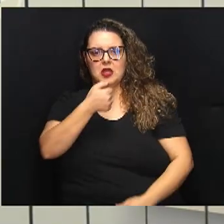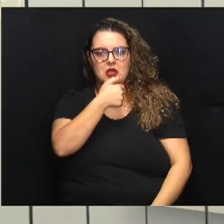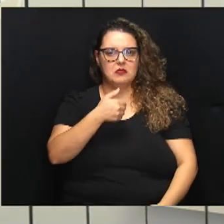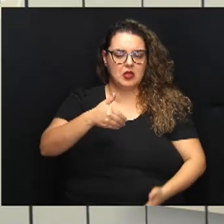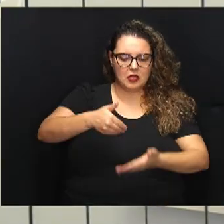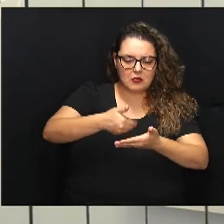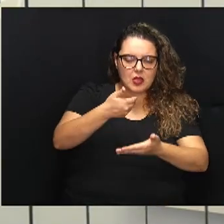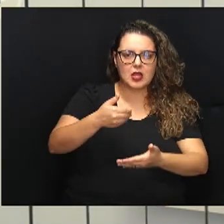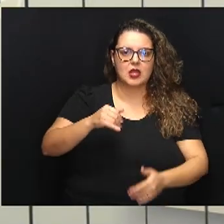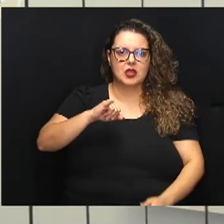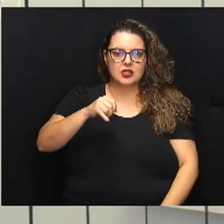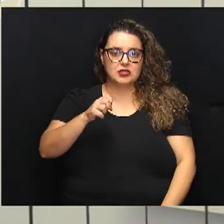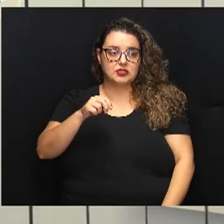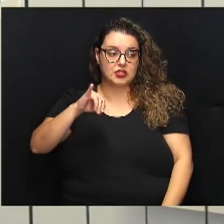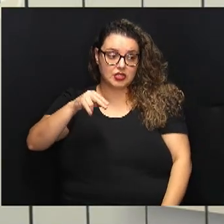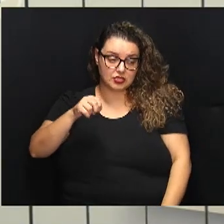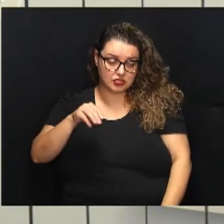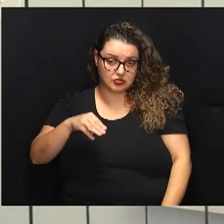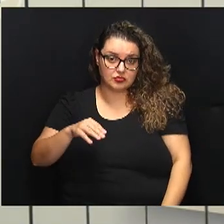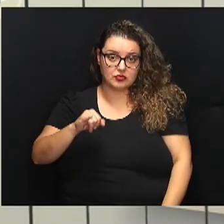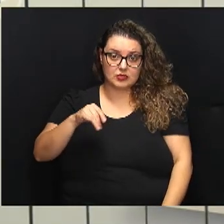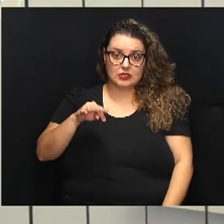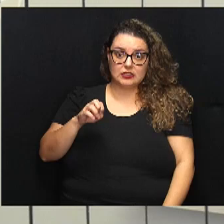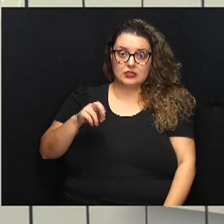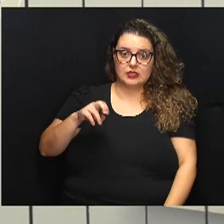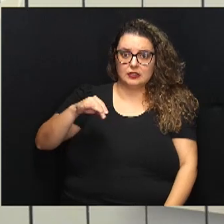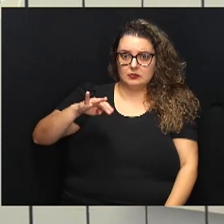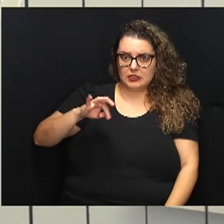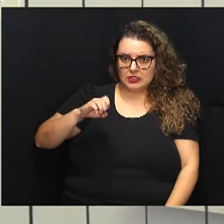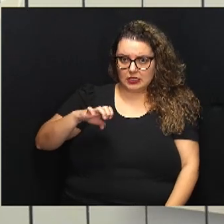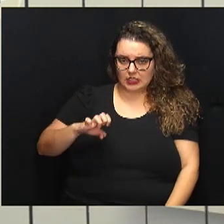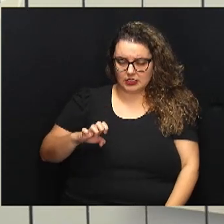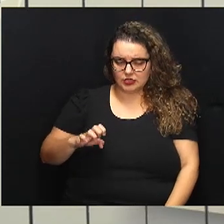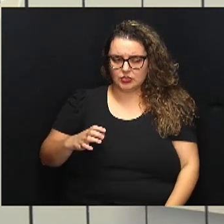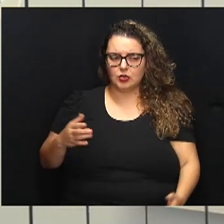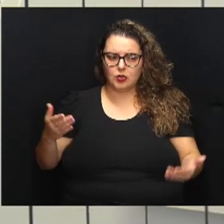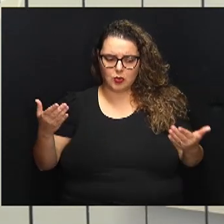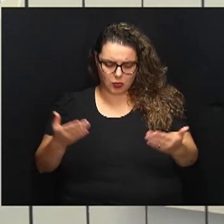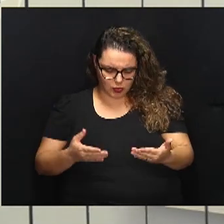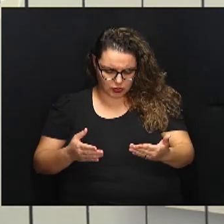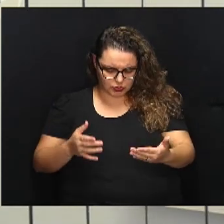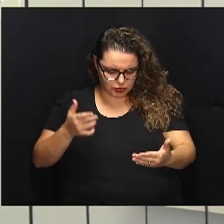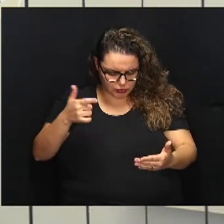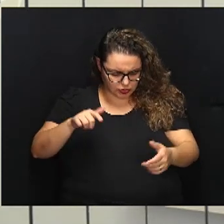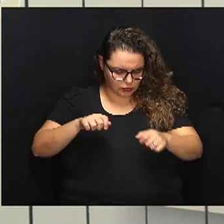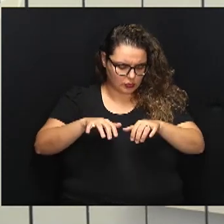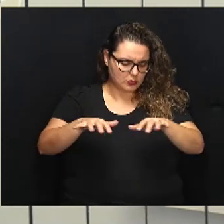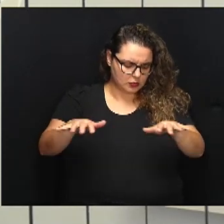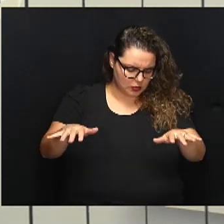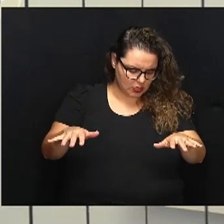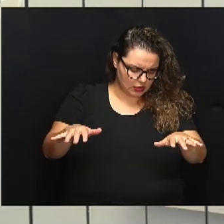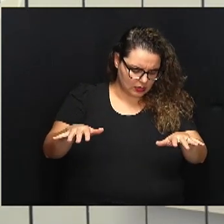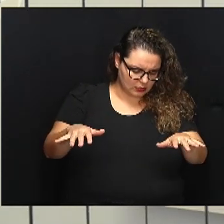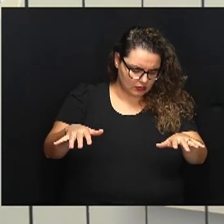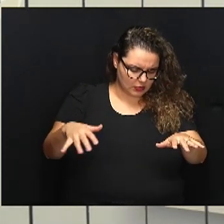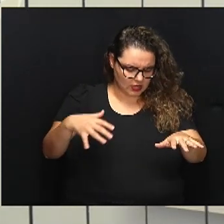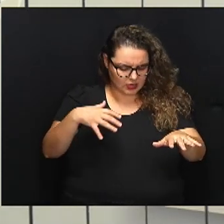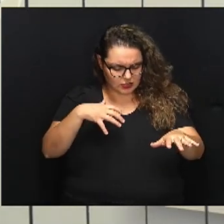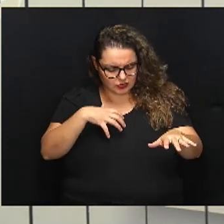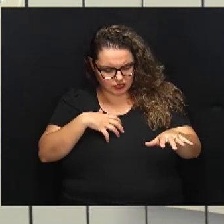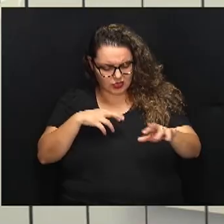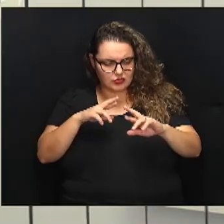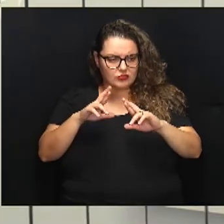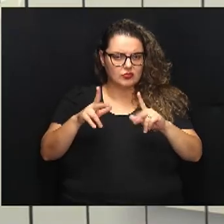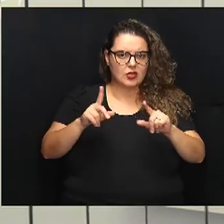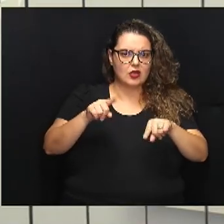jejum intermitente, enfim. Hoje a gente pode dizer que elas continuam por aí, mas de uma maneira diferente, é